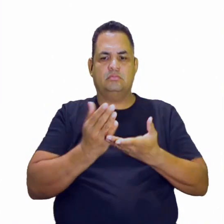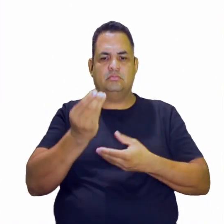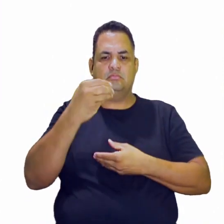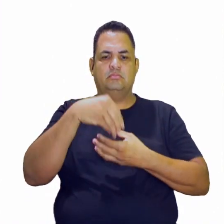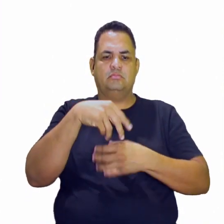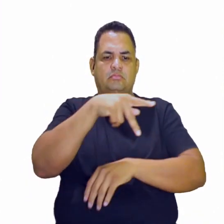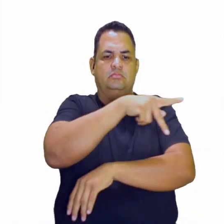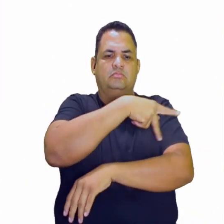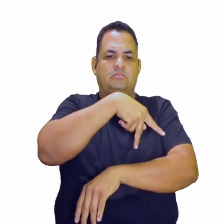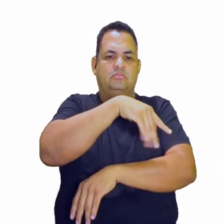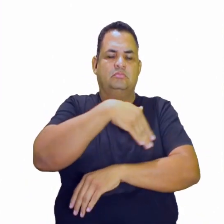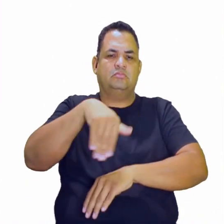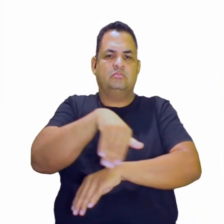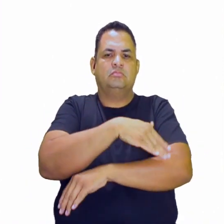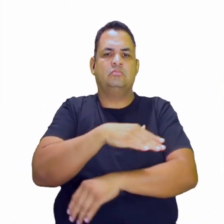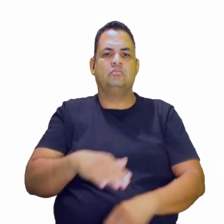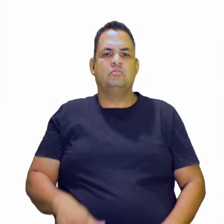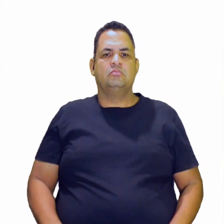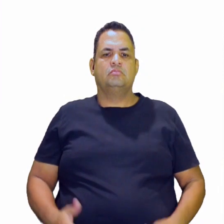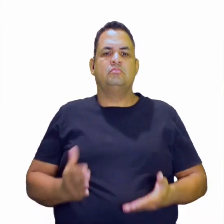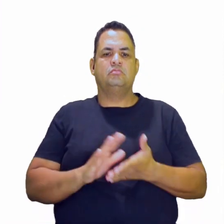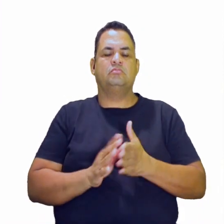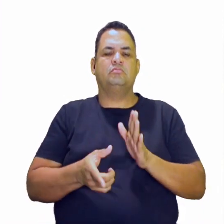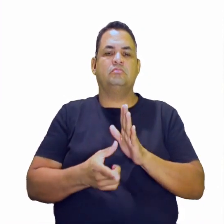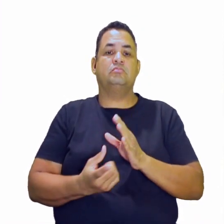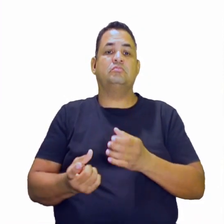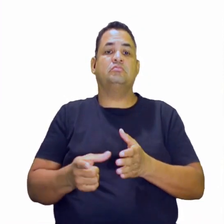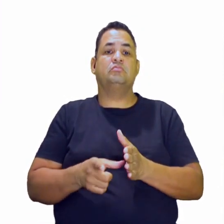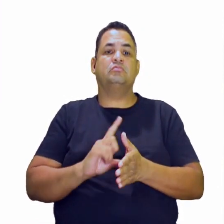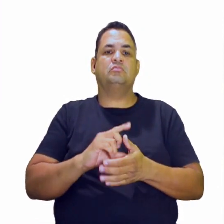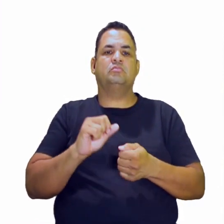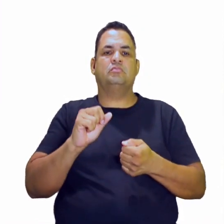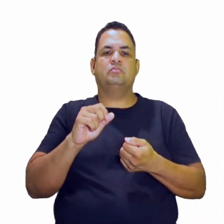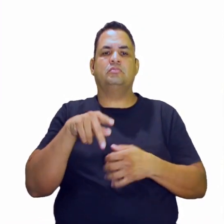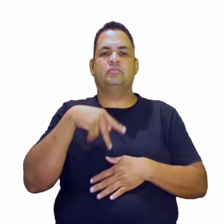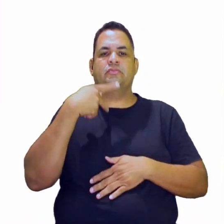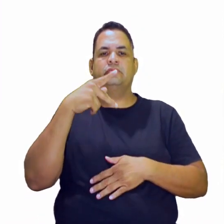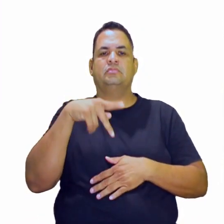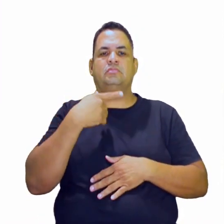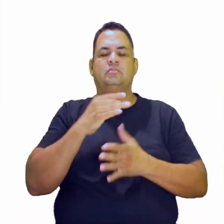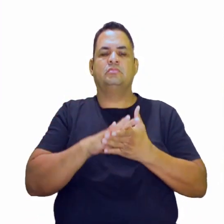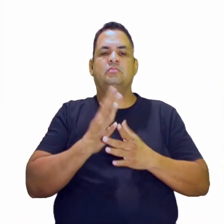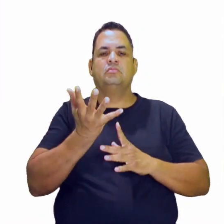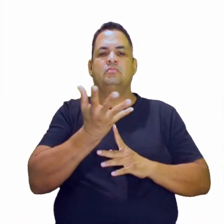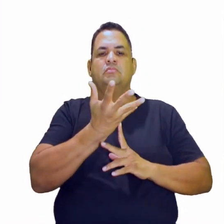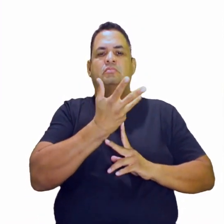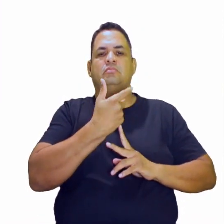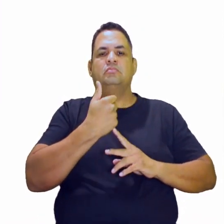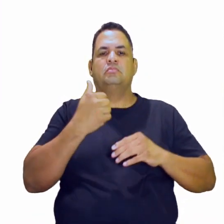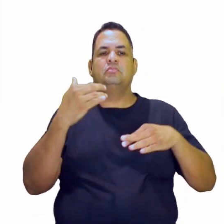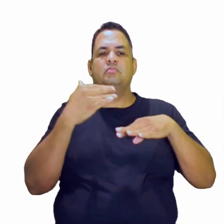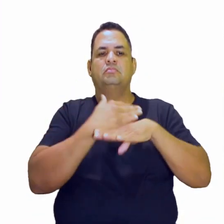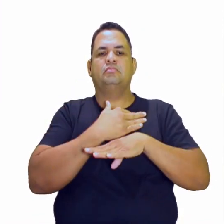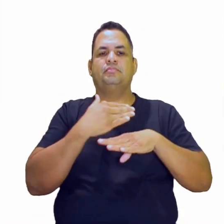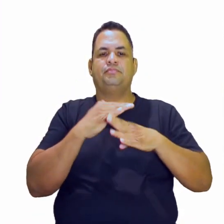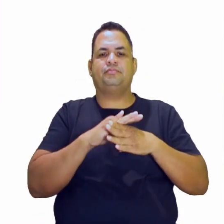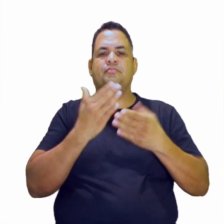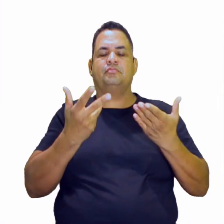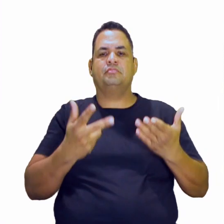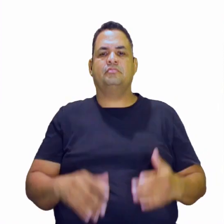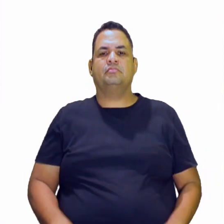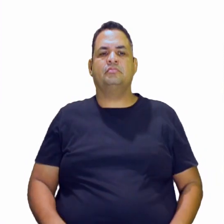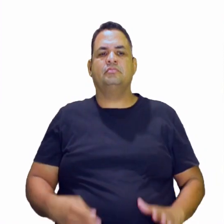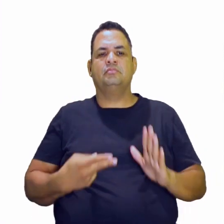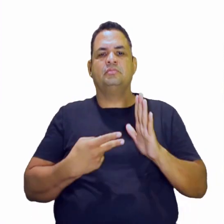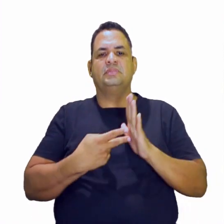praças, nas ruas, enfim. Mas antes vamos falar sobre a arte urbana, ou street art, que quer